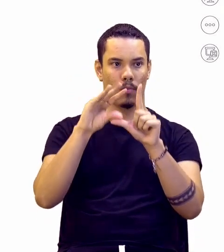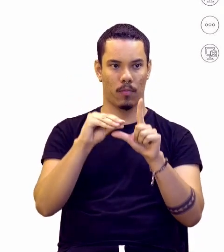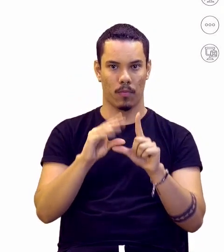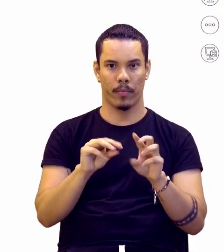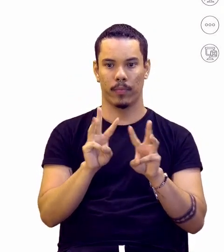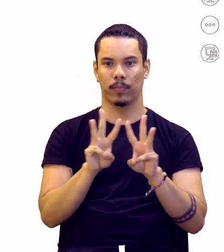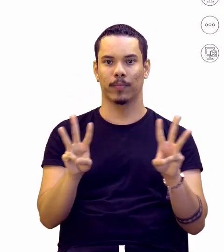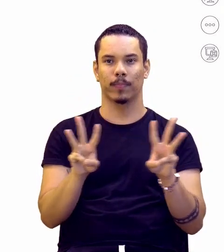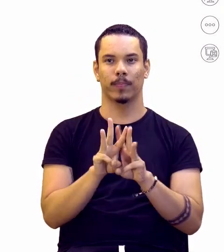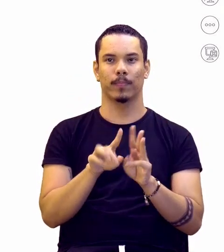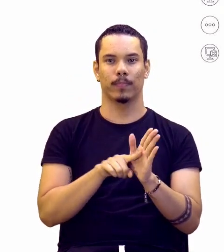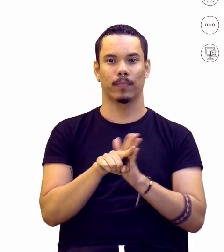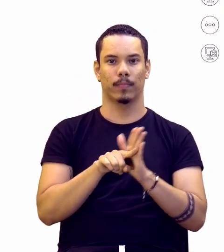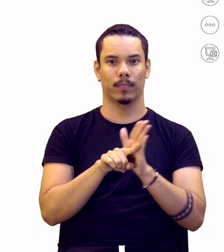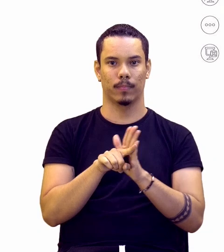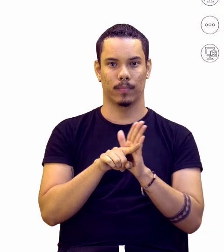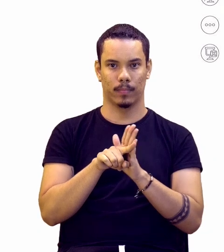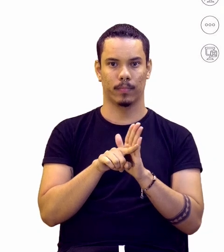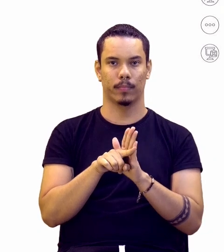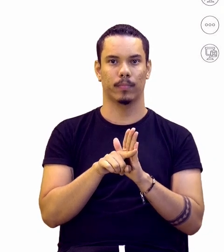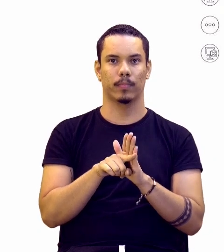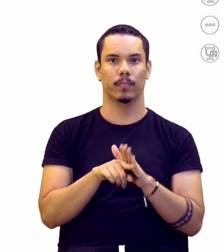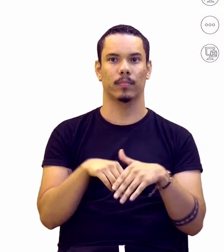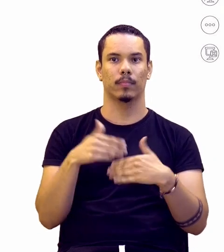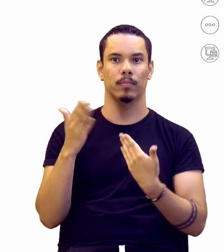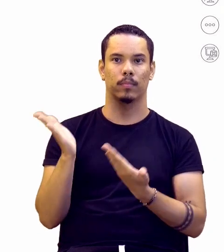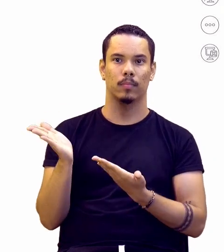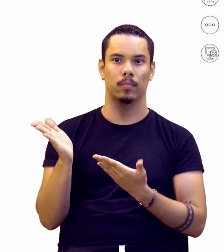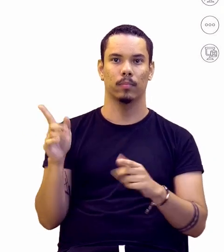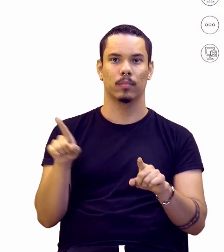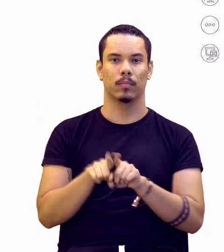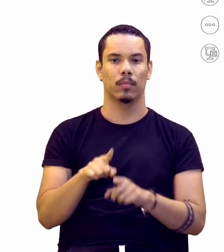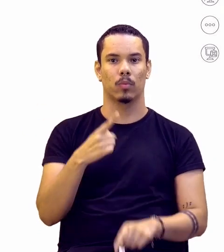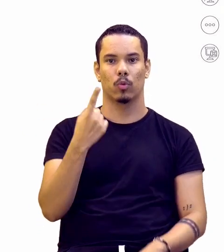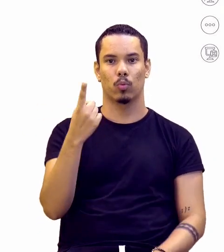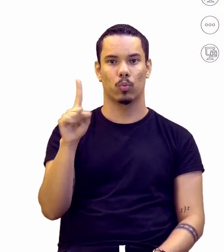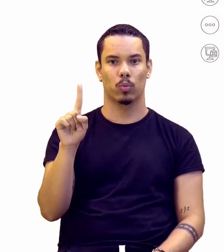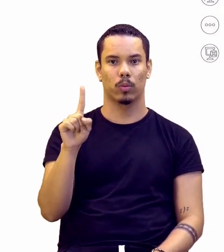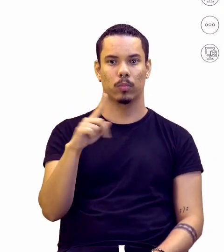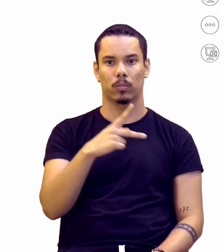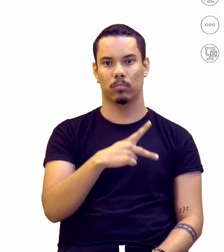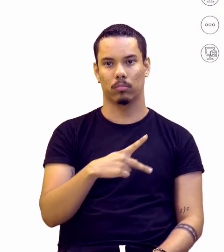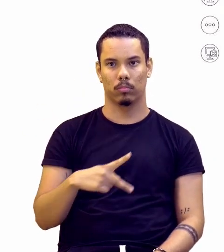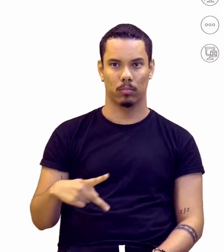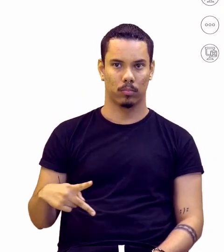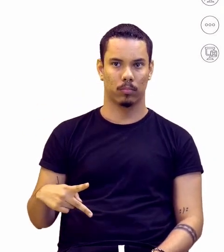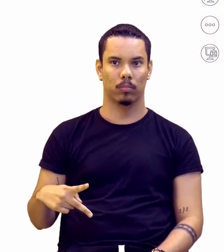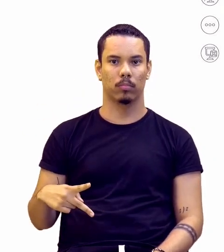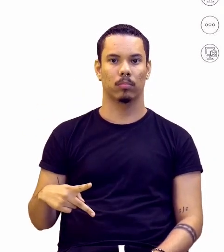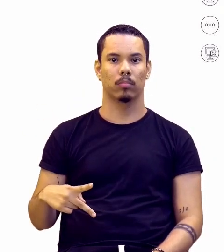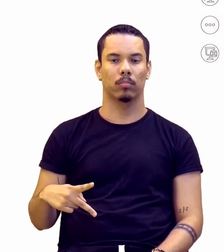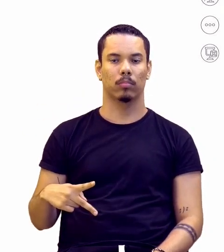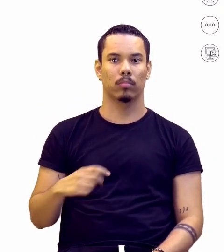de pesquisa. E esse aqui, o último presidente militar,